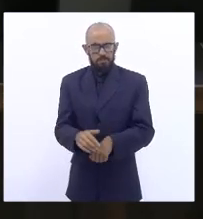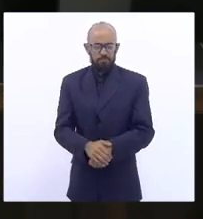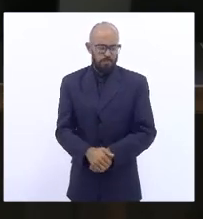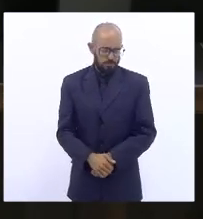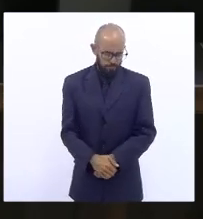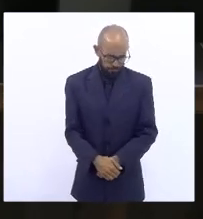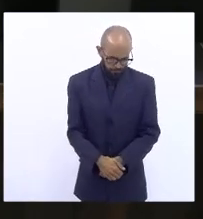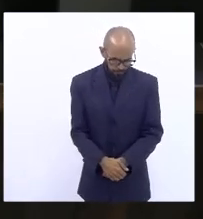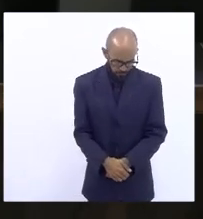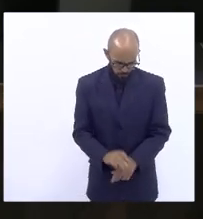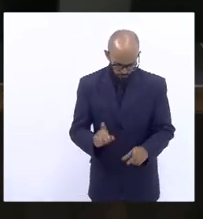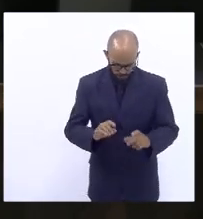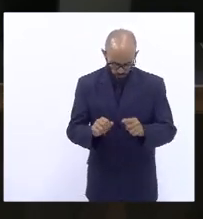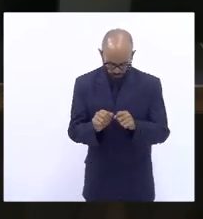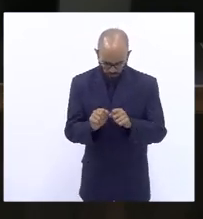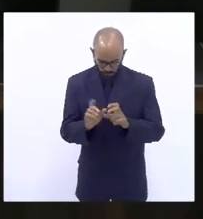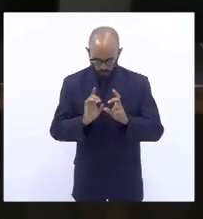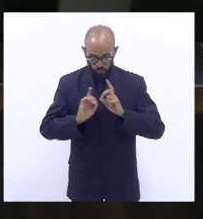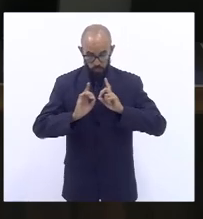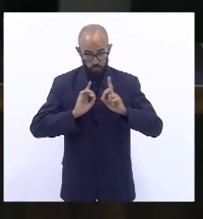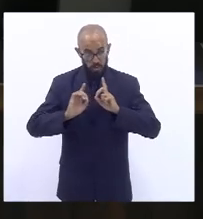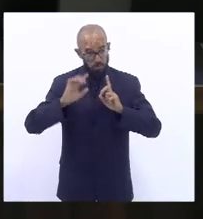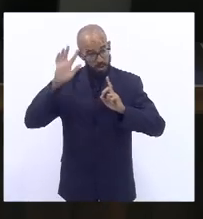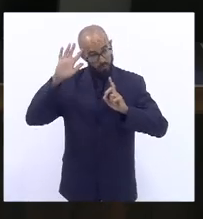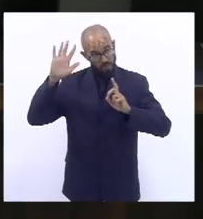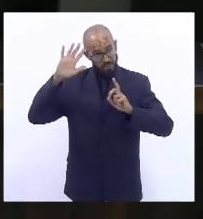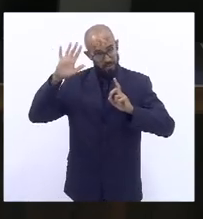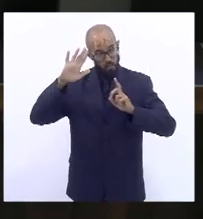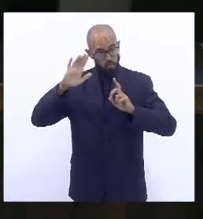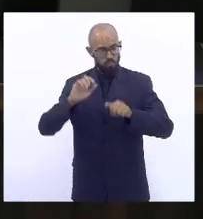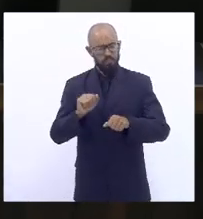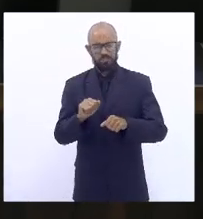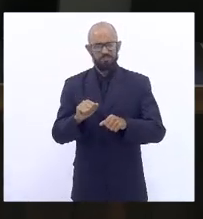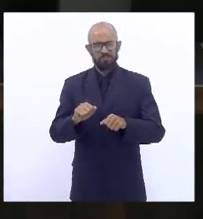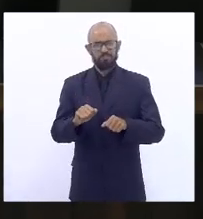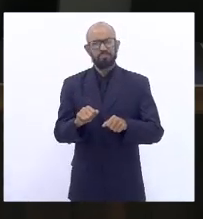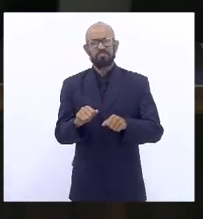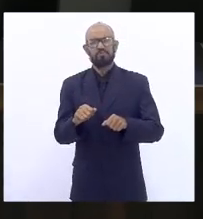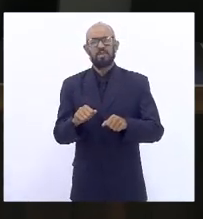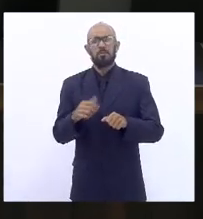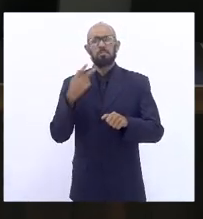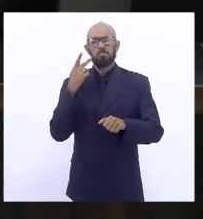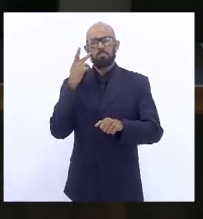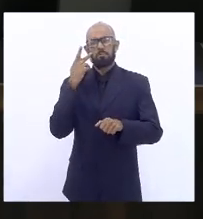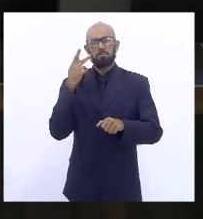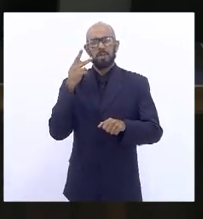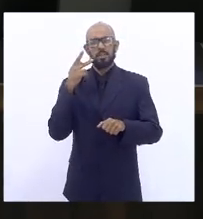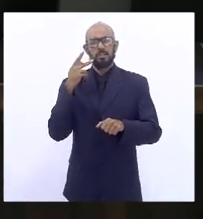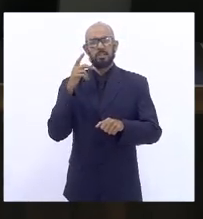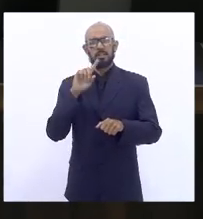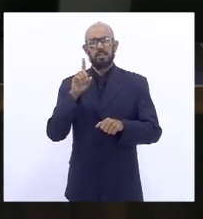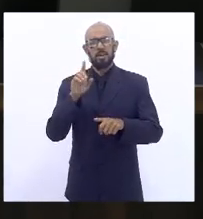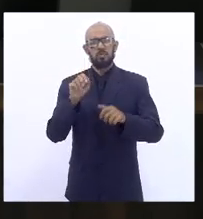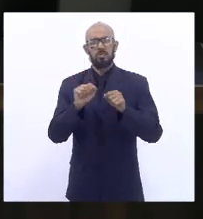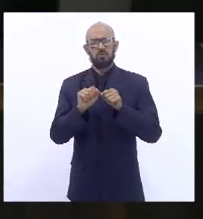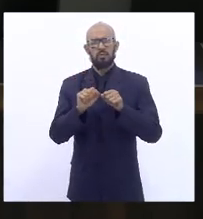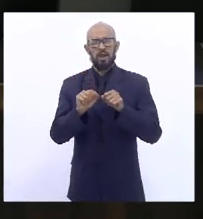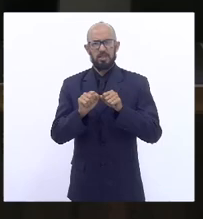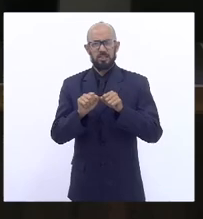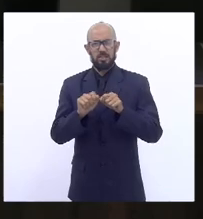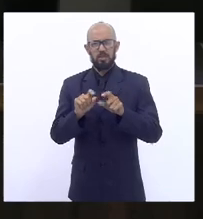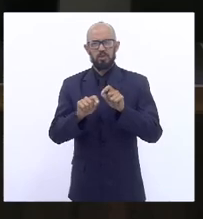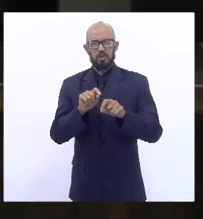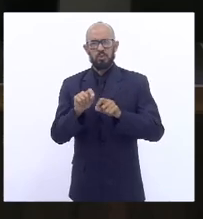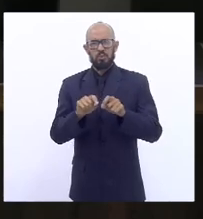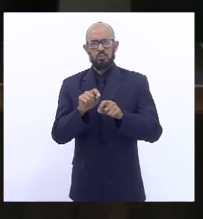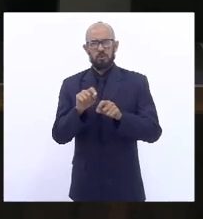modo que haja uma discussão, haja uma reflexão, um debate, para que não se afirme também, nesse caso,